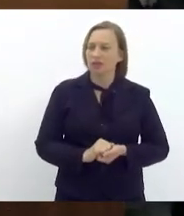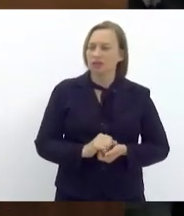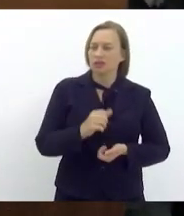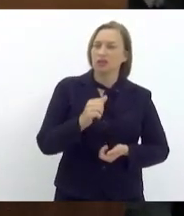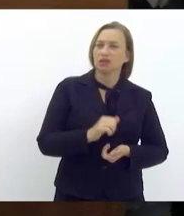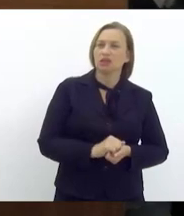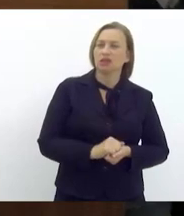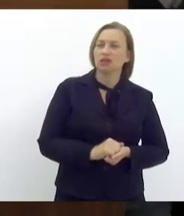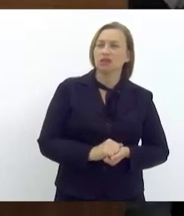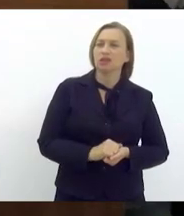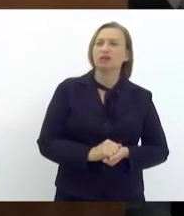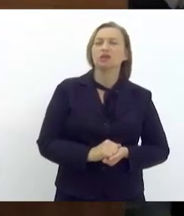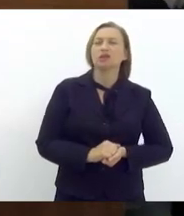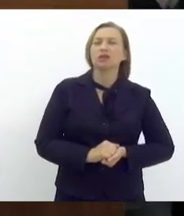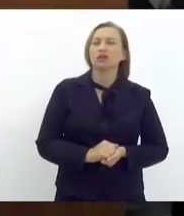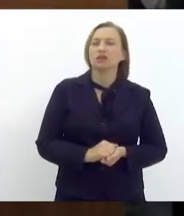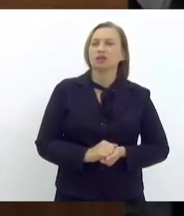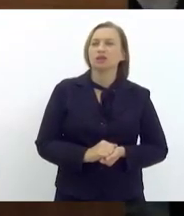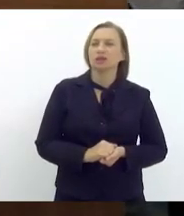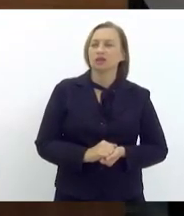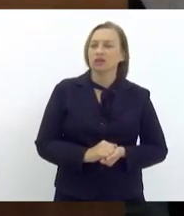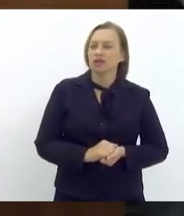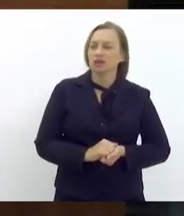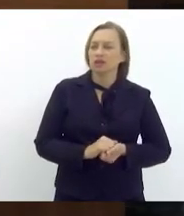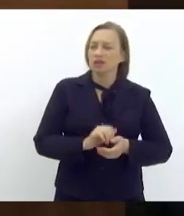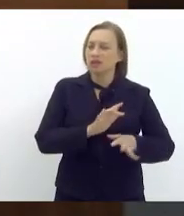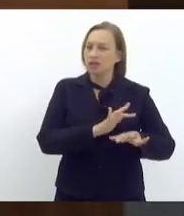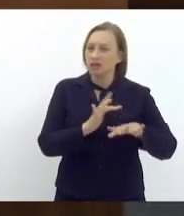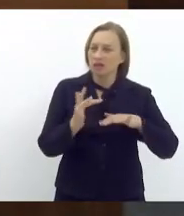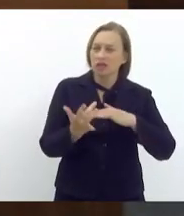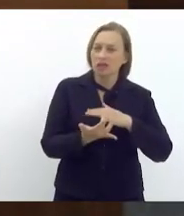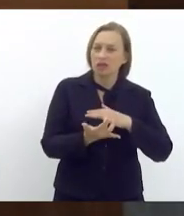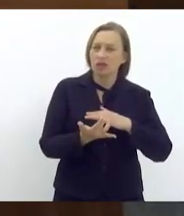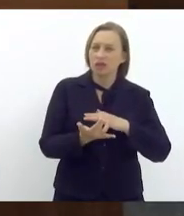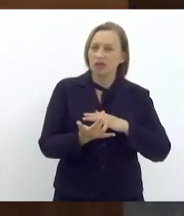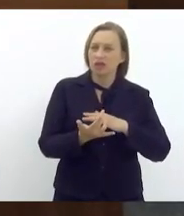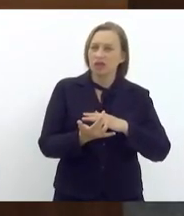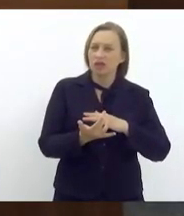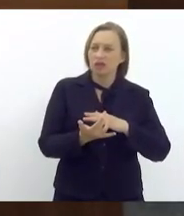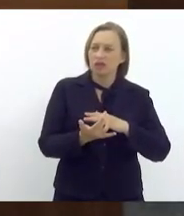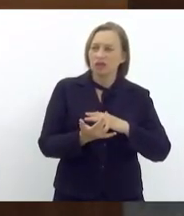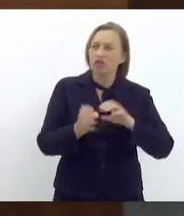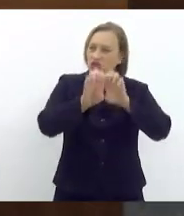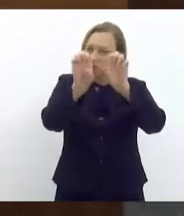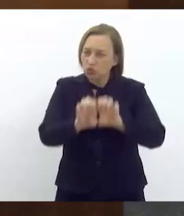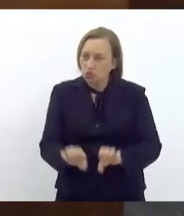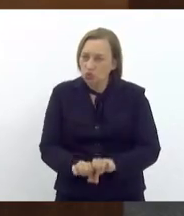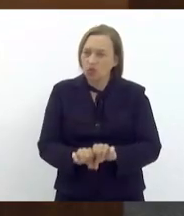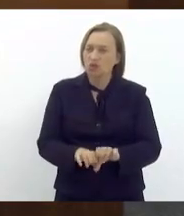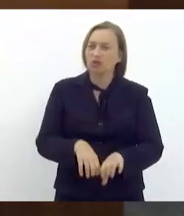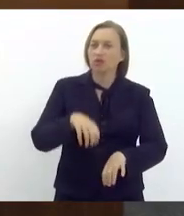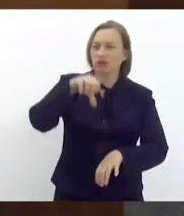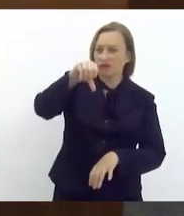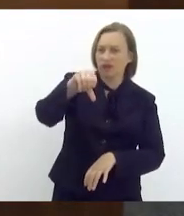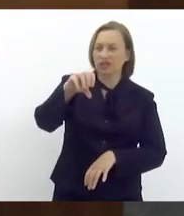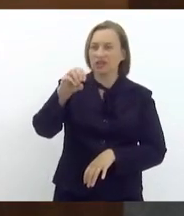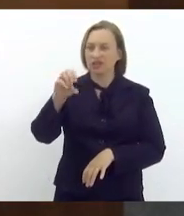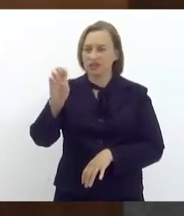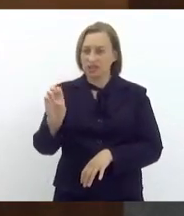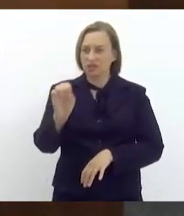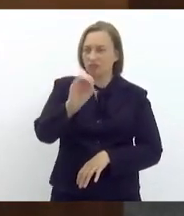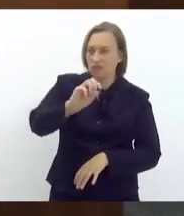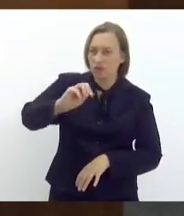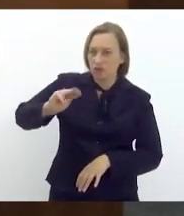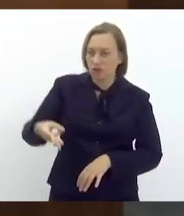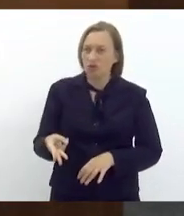e ampliação de rede e melhoria da rede 95 milhões a grande dificuldade que se encontra